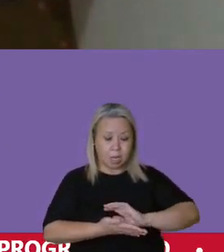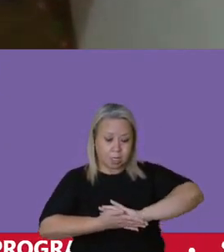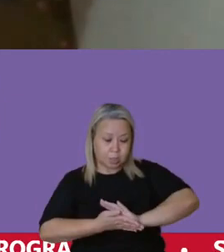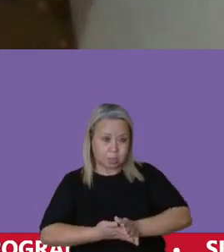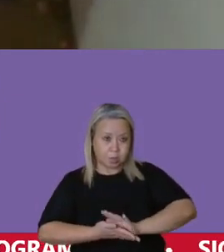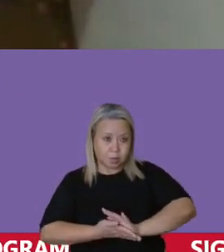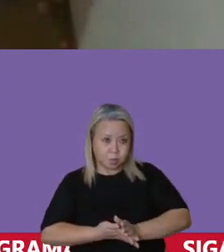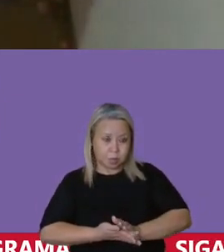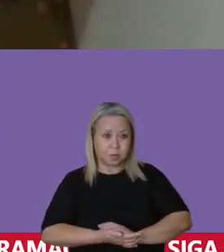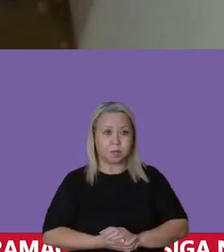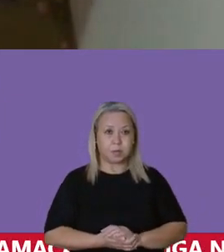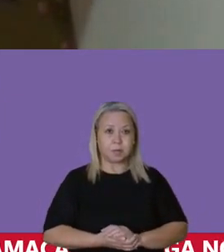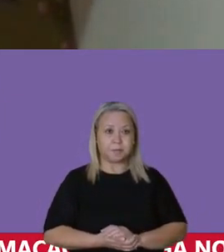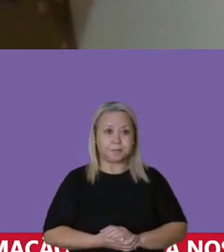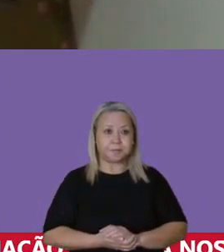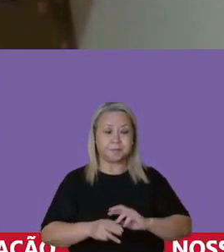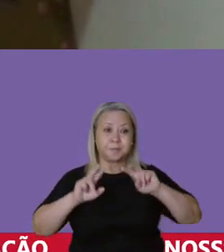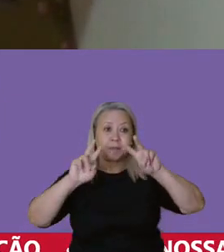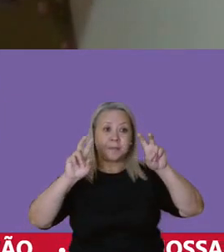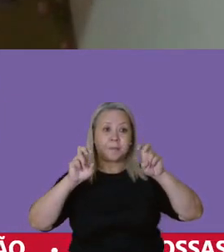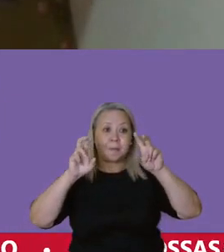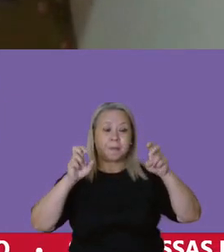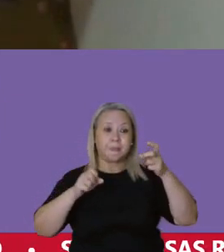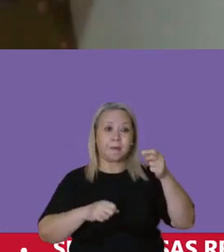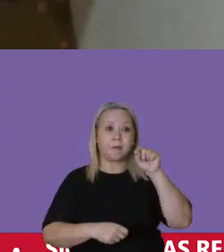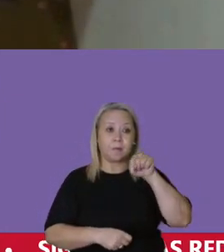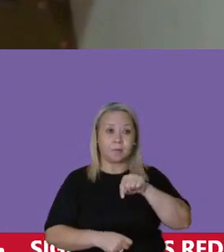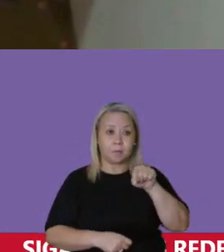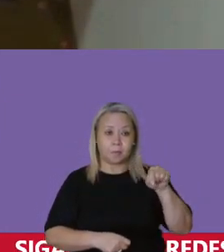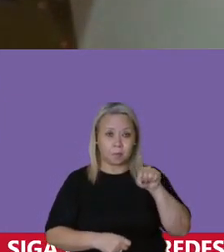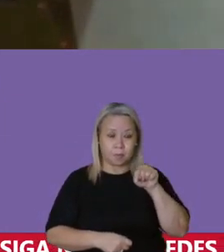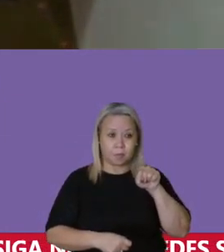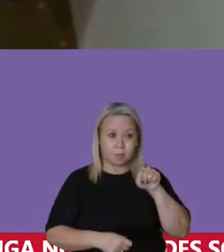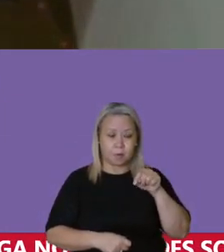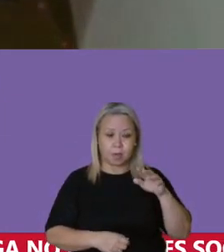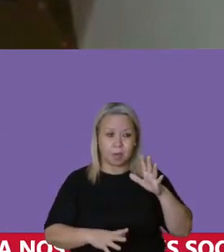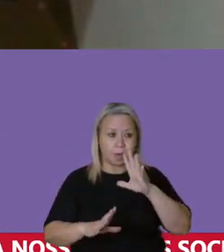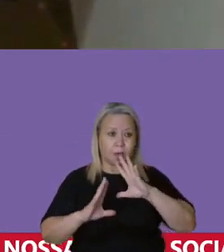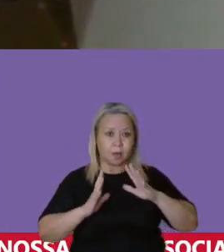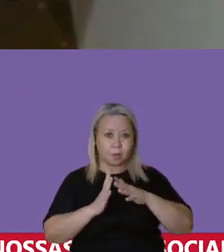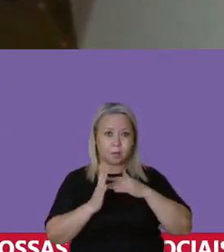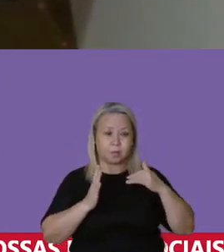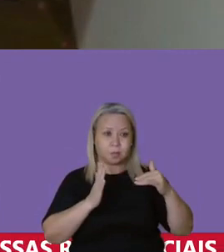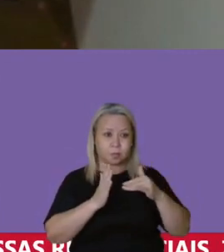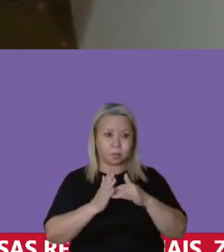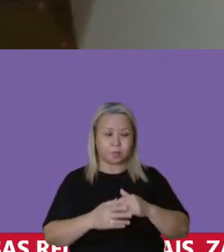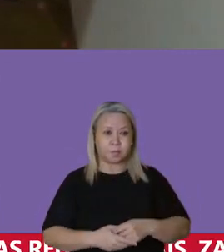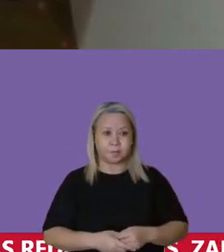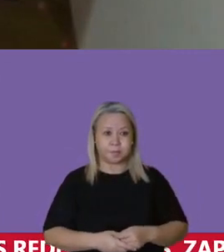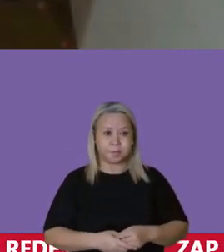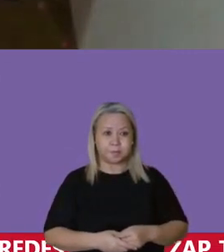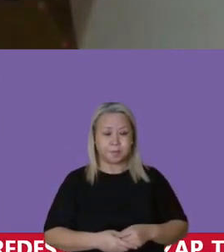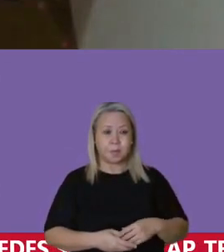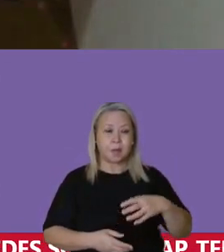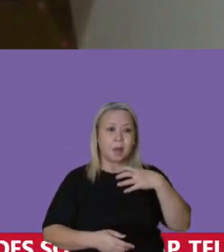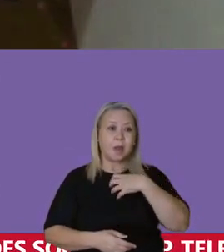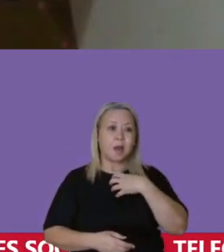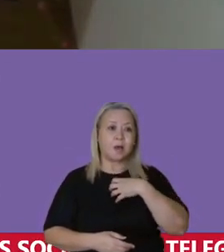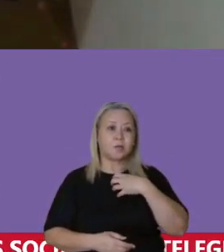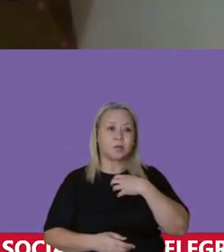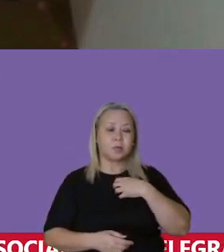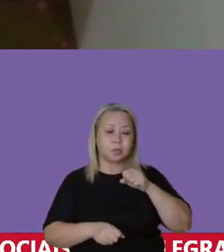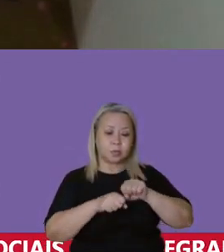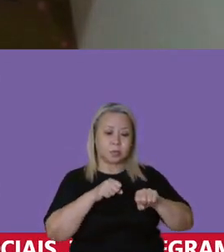de reformas, entre aspas aqui, porque todas essas chamadas reformas vieram no sentido de destruição